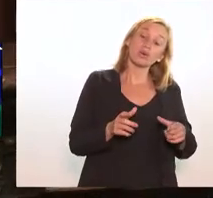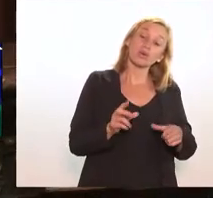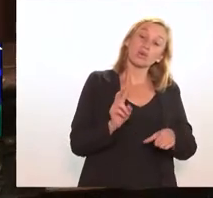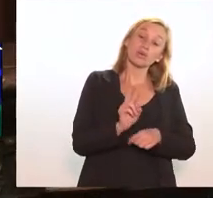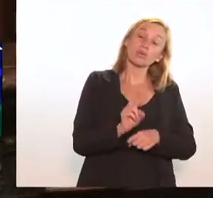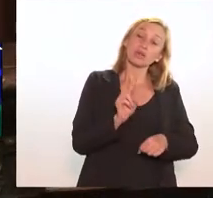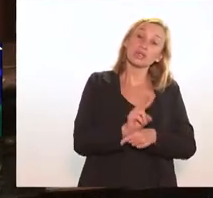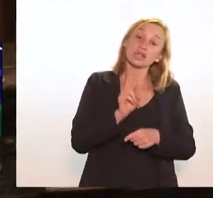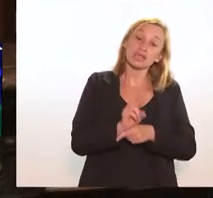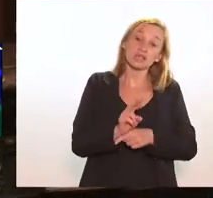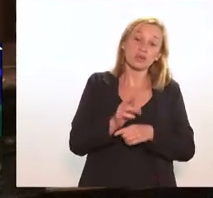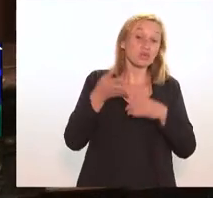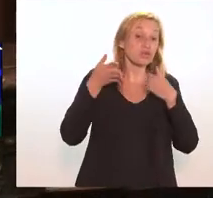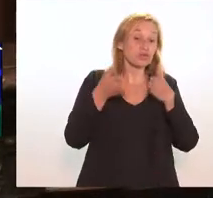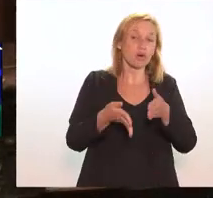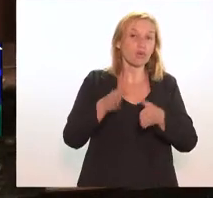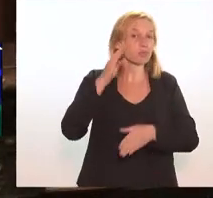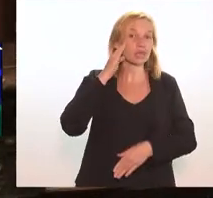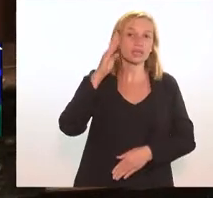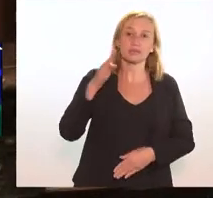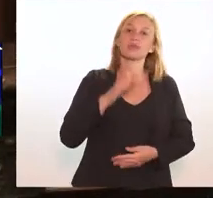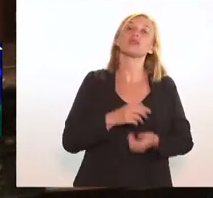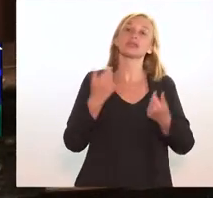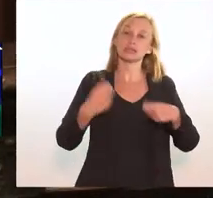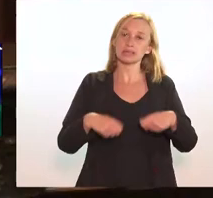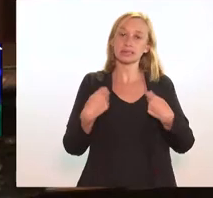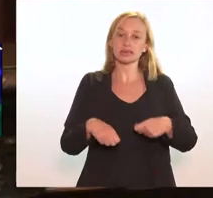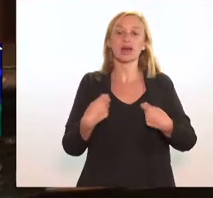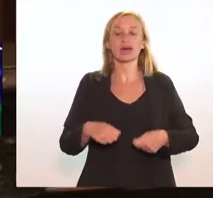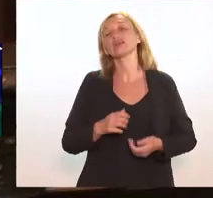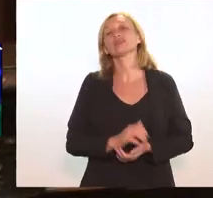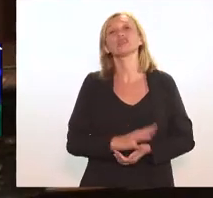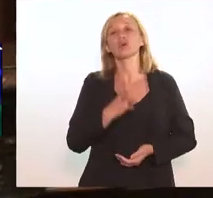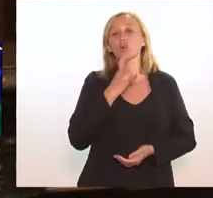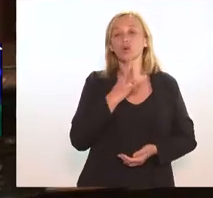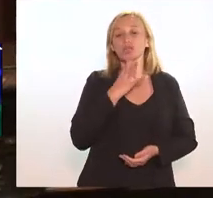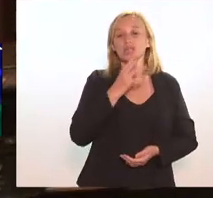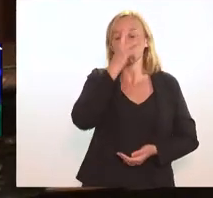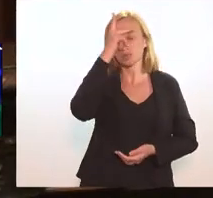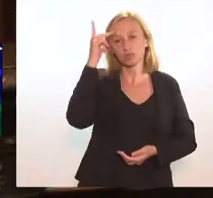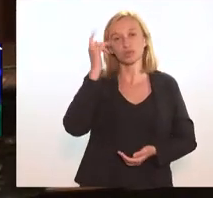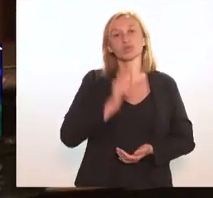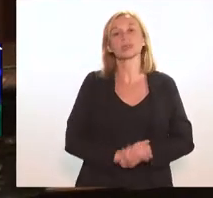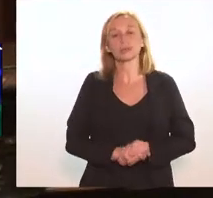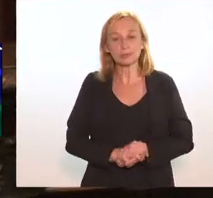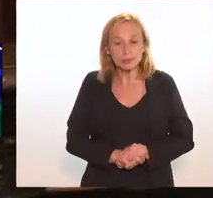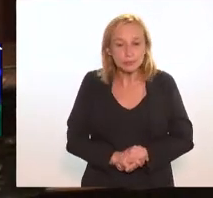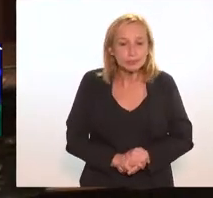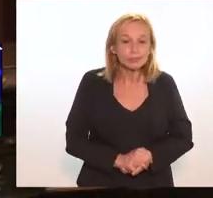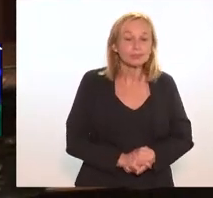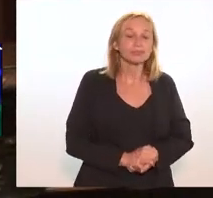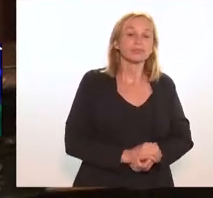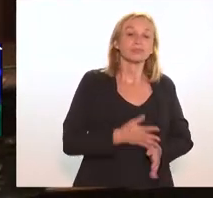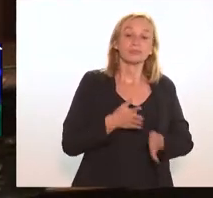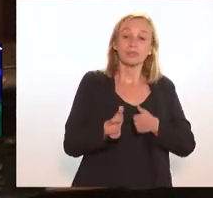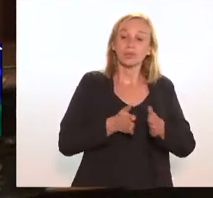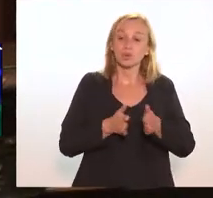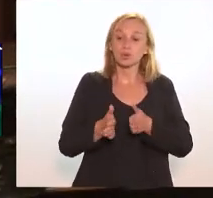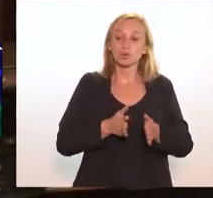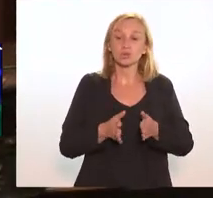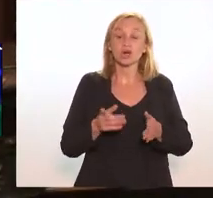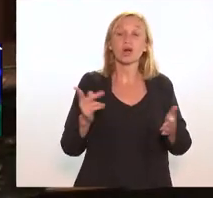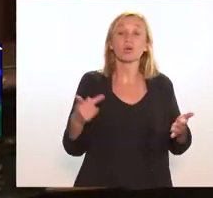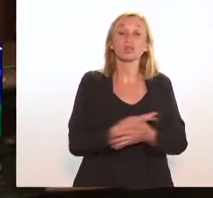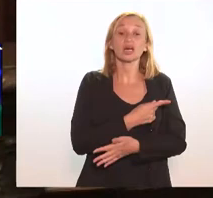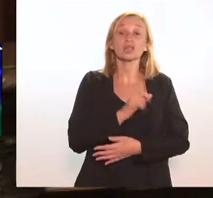algo central diante da necessidade de reconhecer as pessoas e a grande circulação que